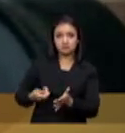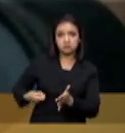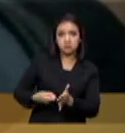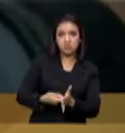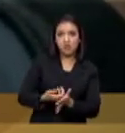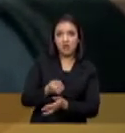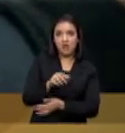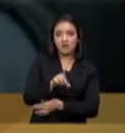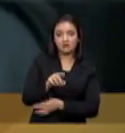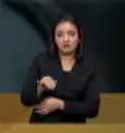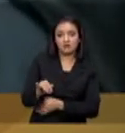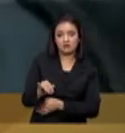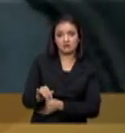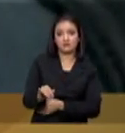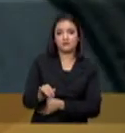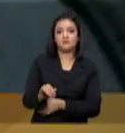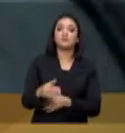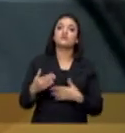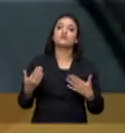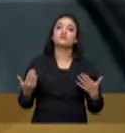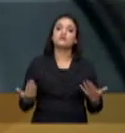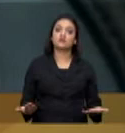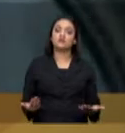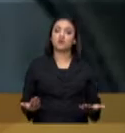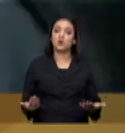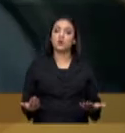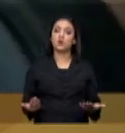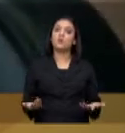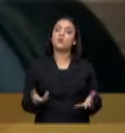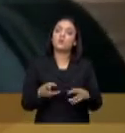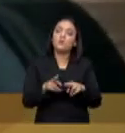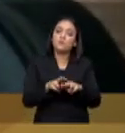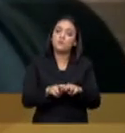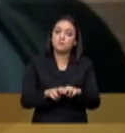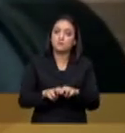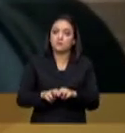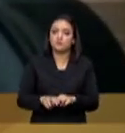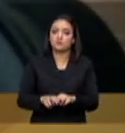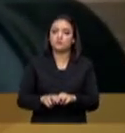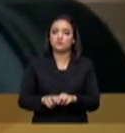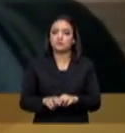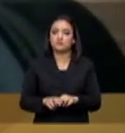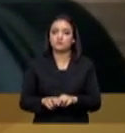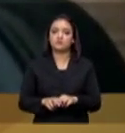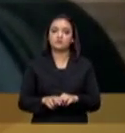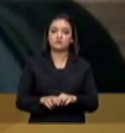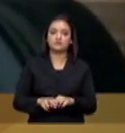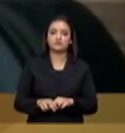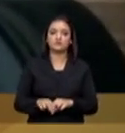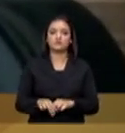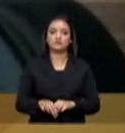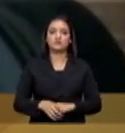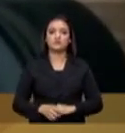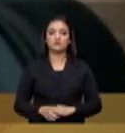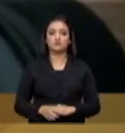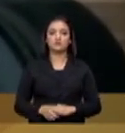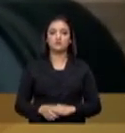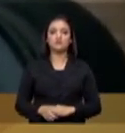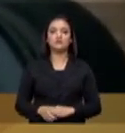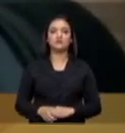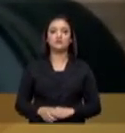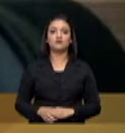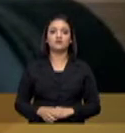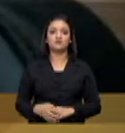de inconstitucionalidade. Vale dizer, quanto a isso, não foram substanciais as